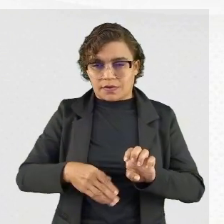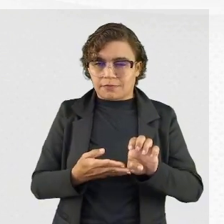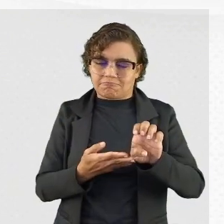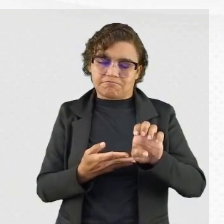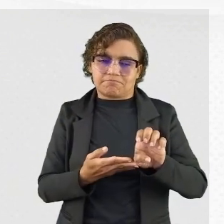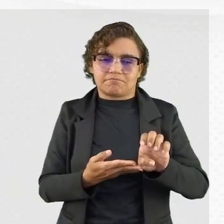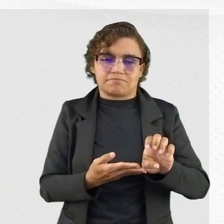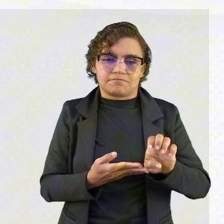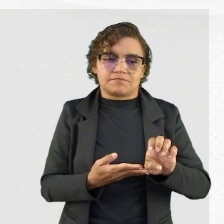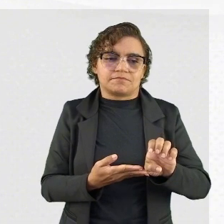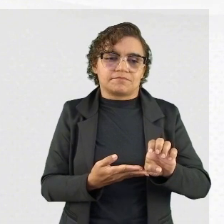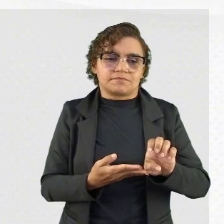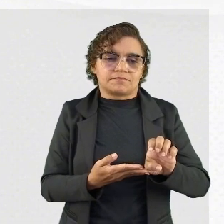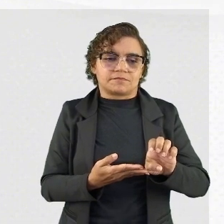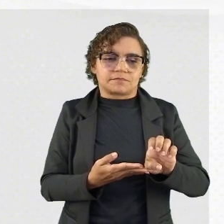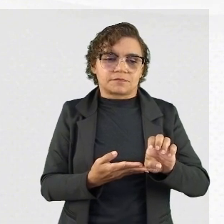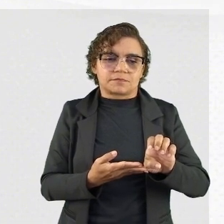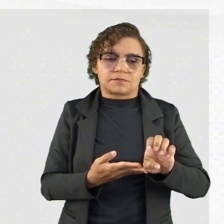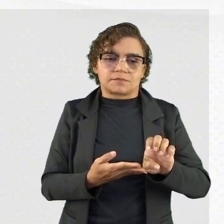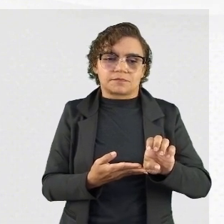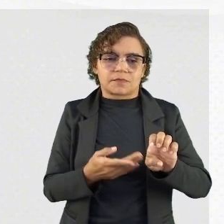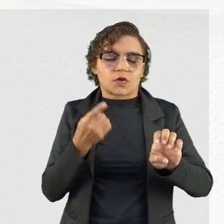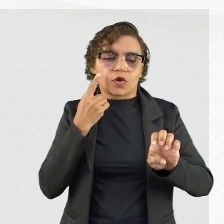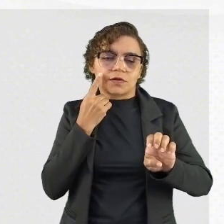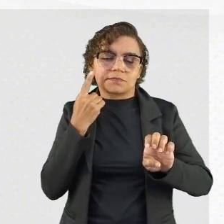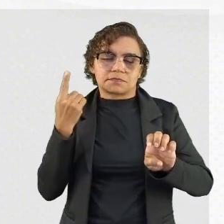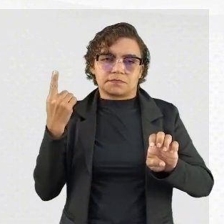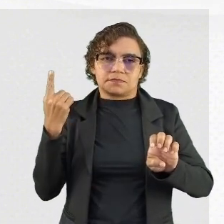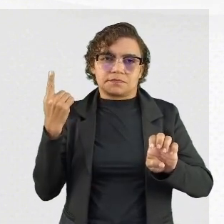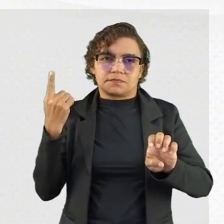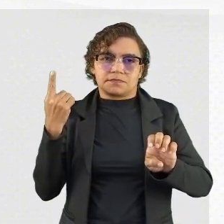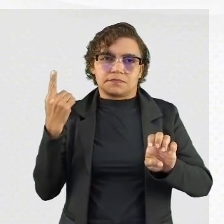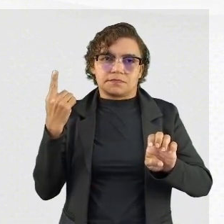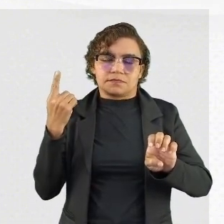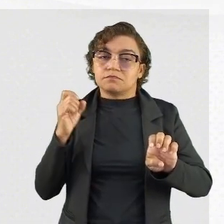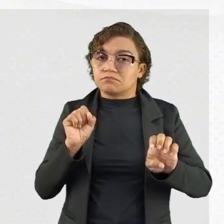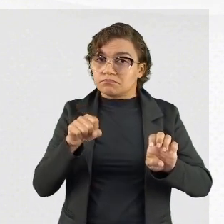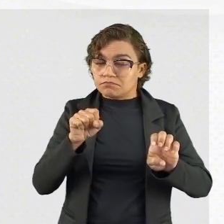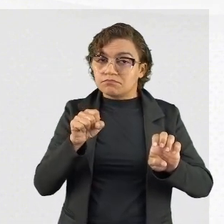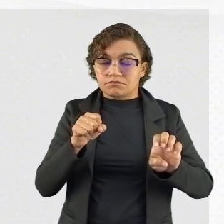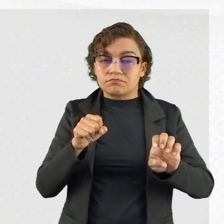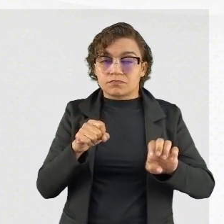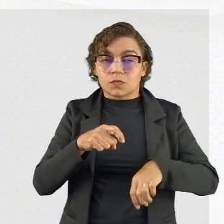seguinte: os estudiosos do período buscaram apoio no método experimental, sim.